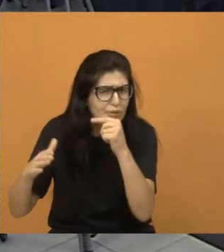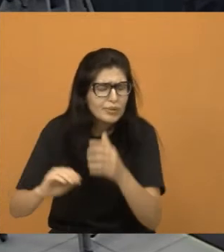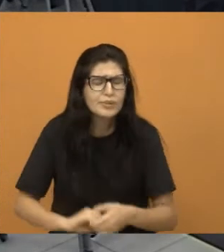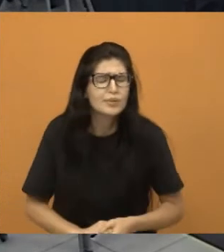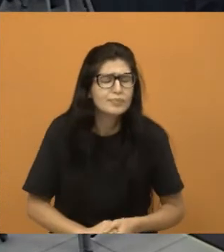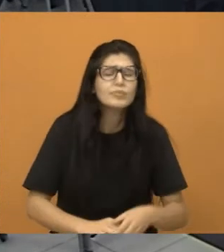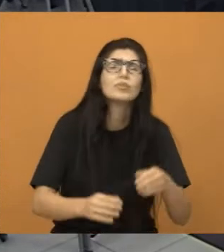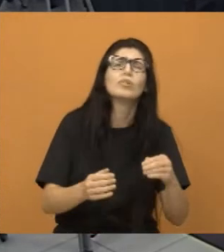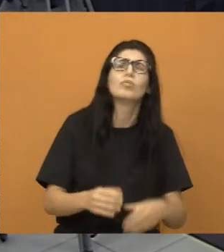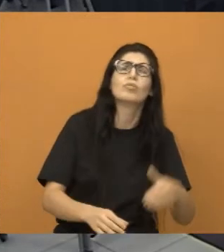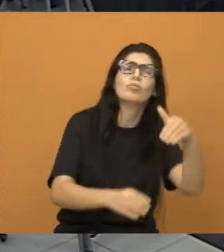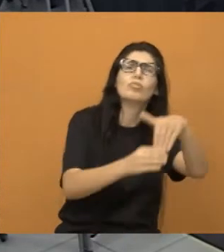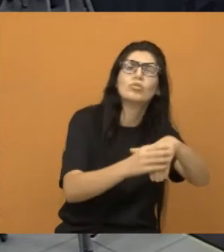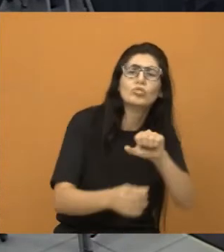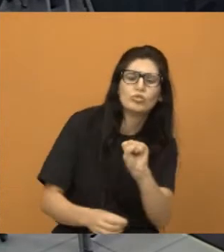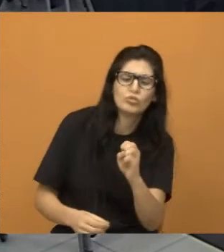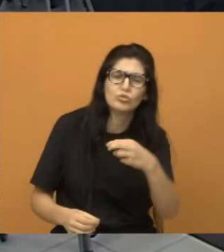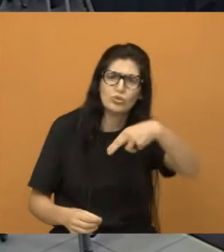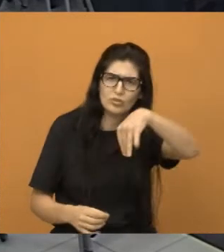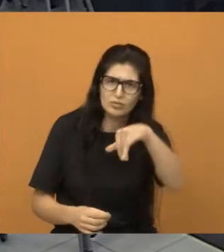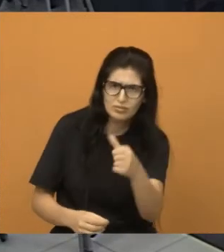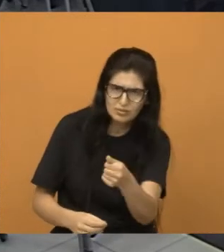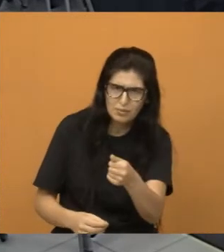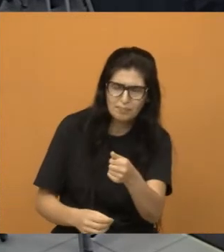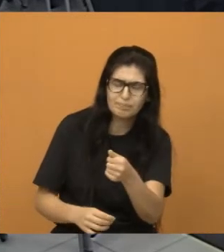Como vota a vereadora Sônia Patas da Amizade?